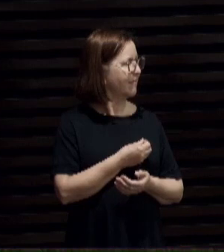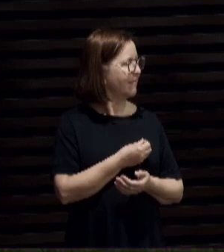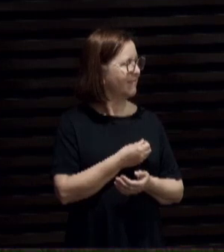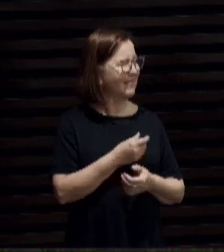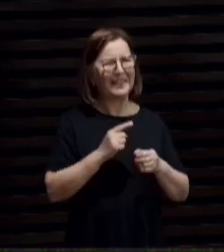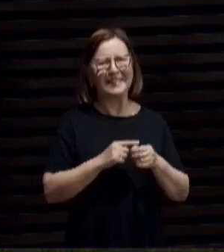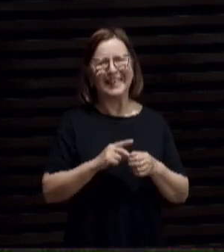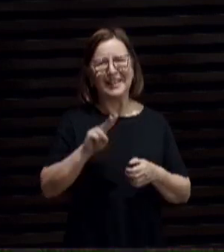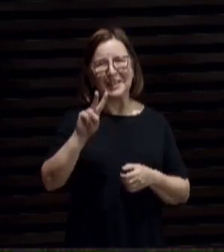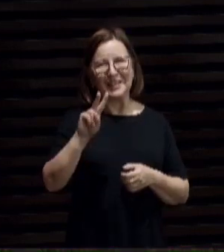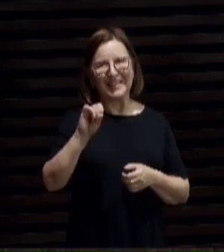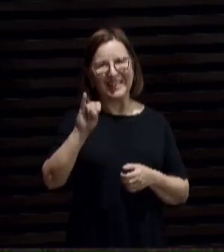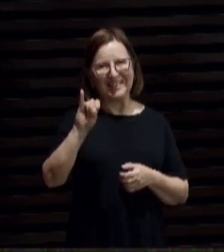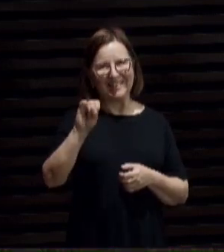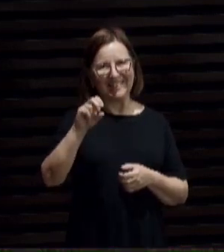Vinhedo,